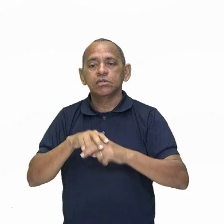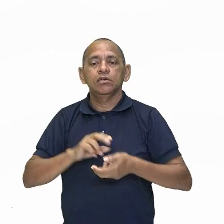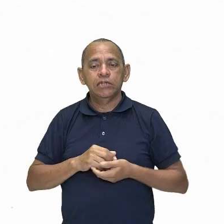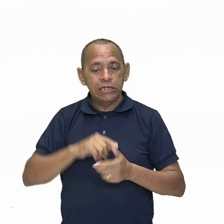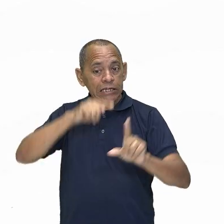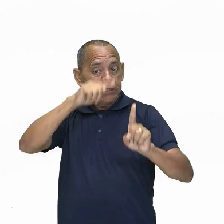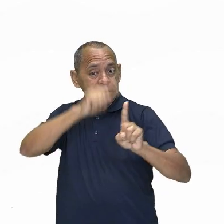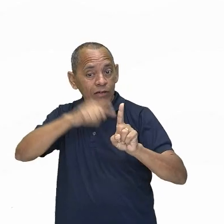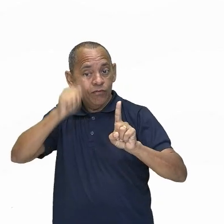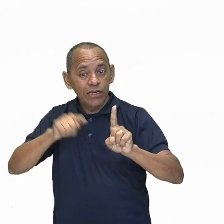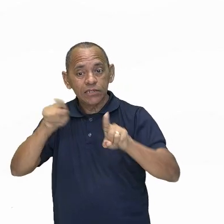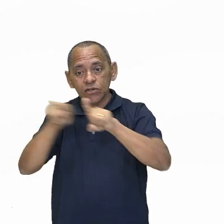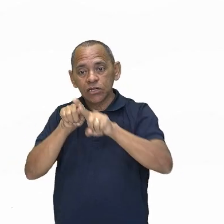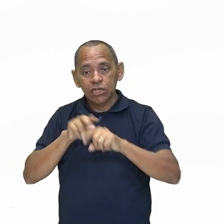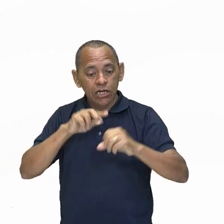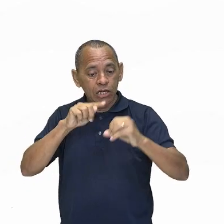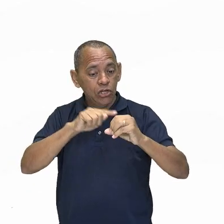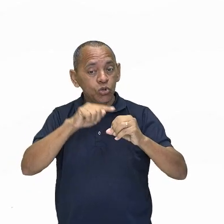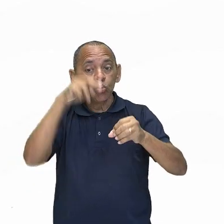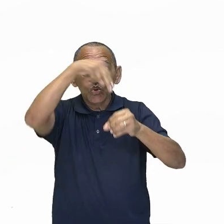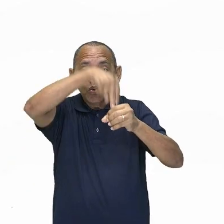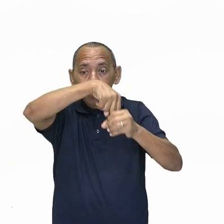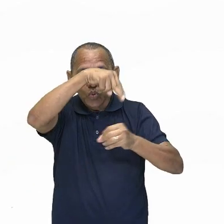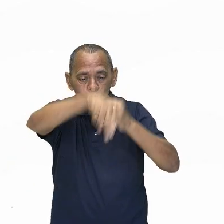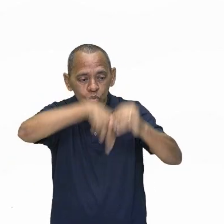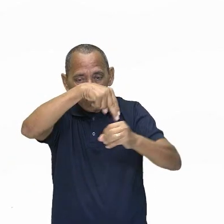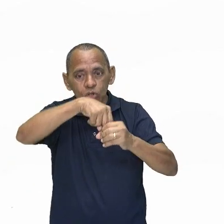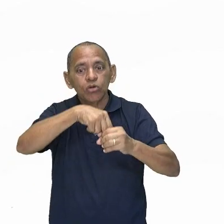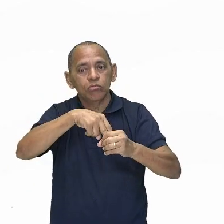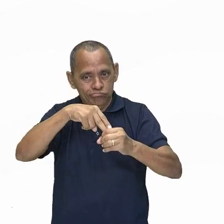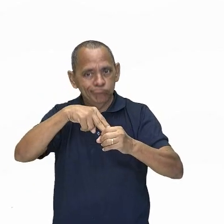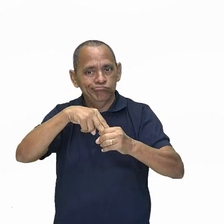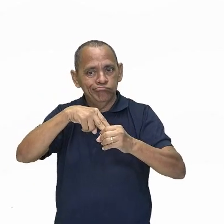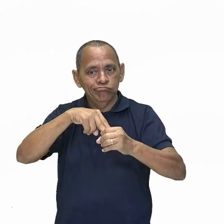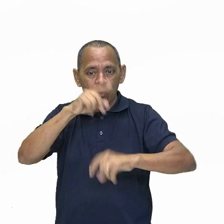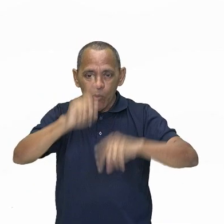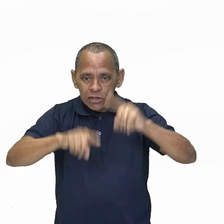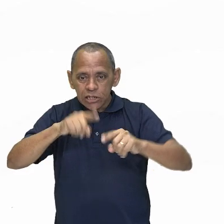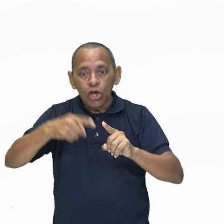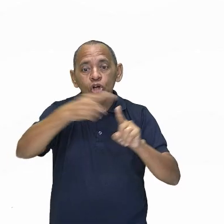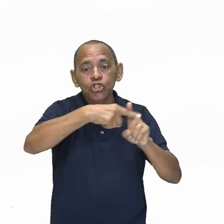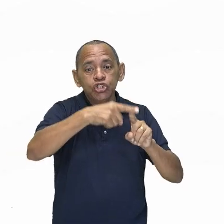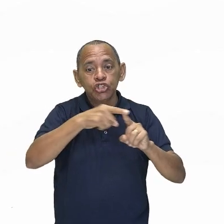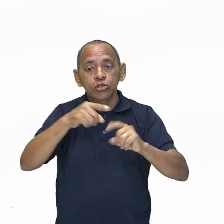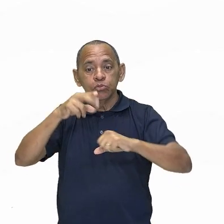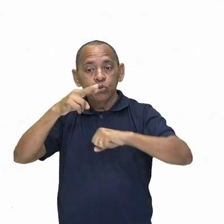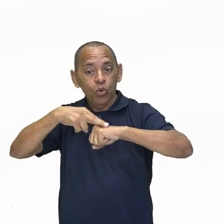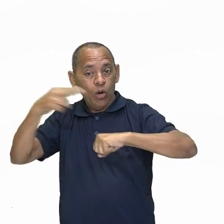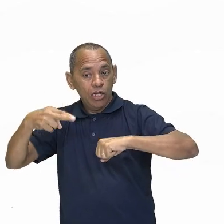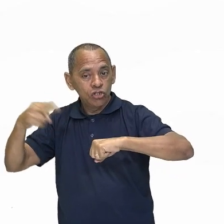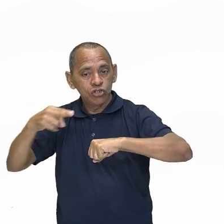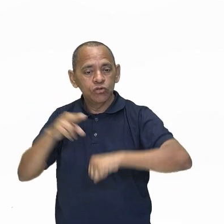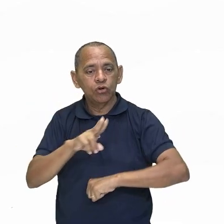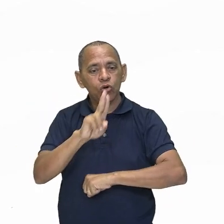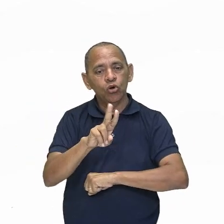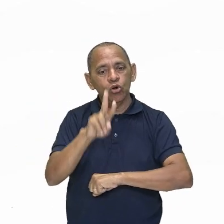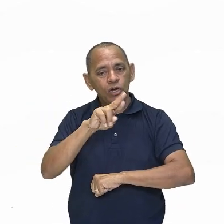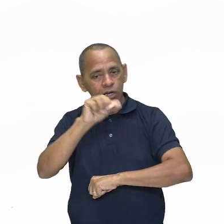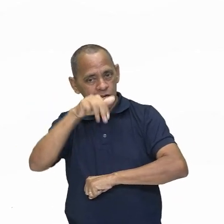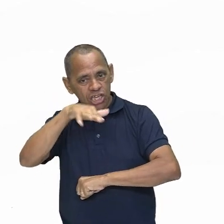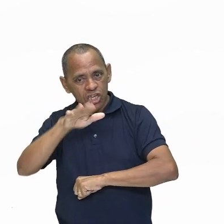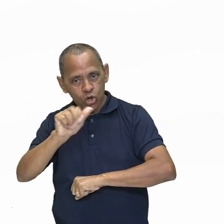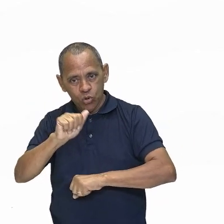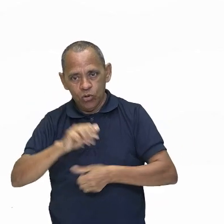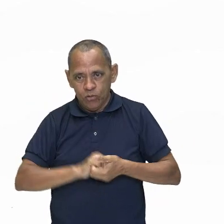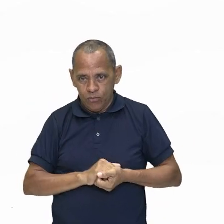núcleo desses materiais que a gente chama de materiais radioativos, né? O caso do urânio, né?